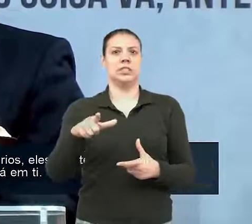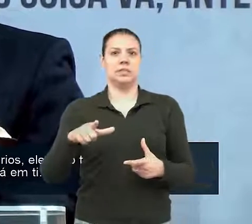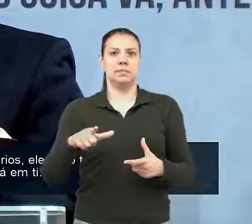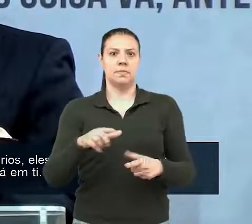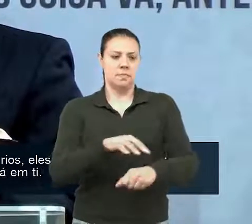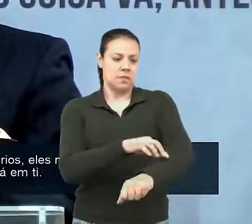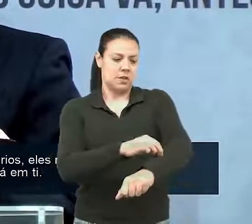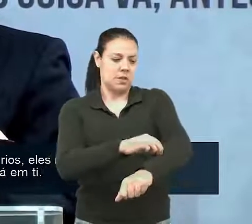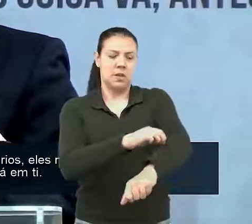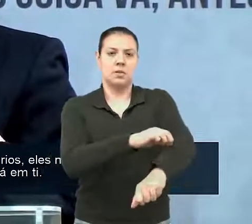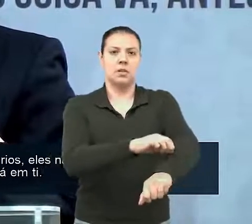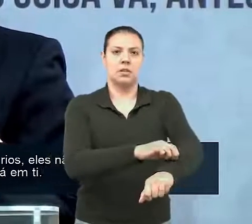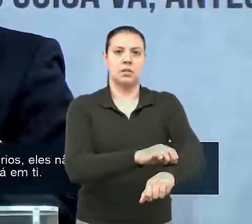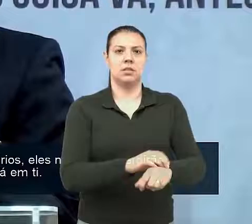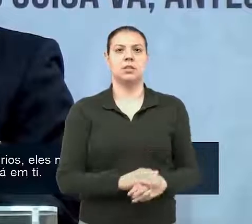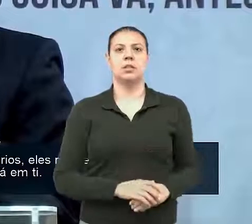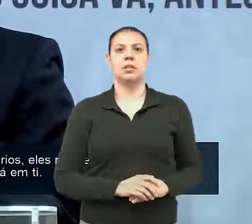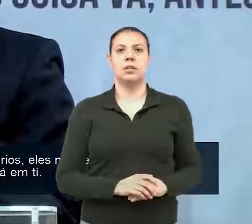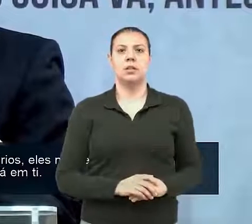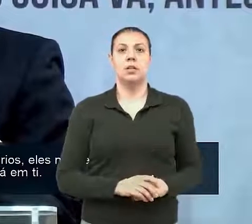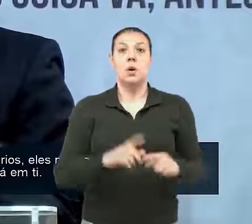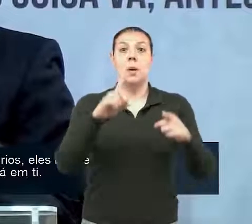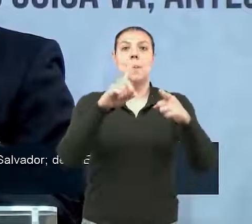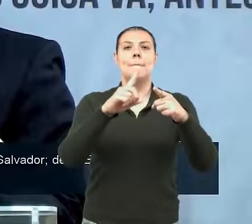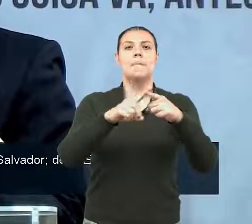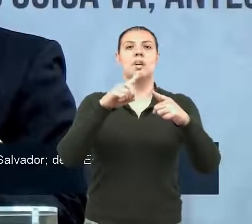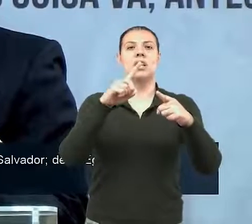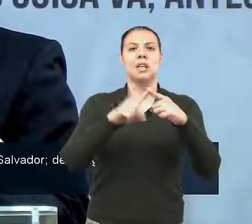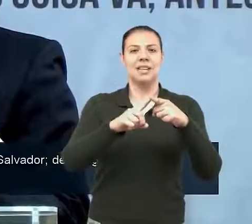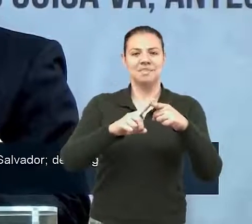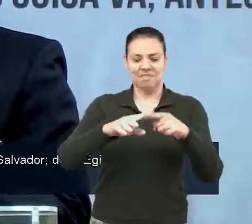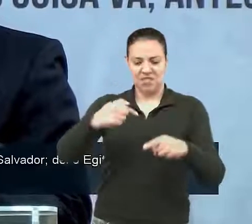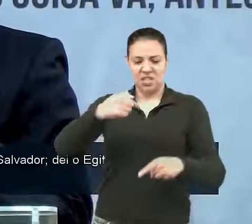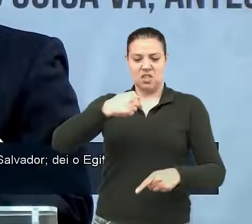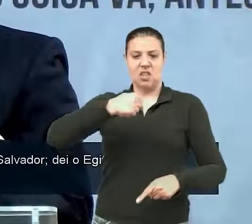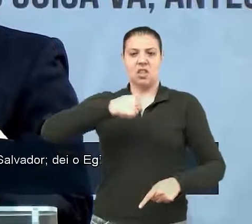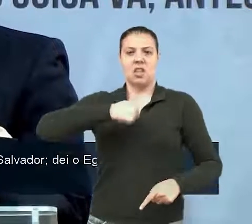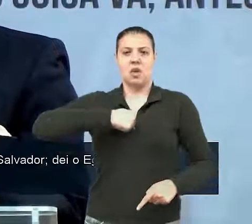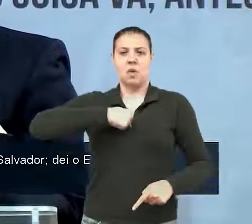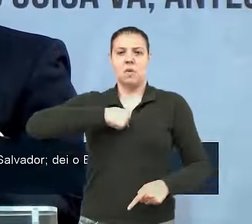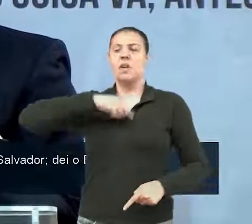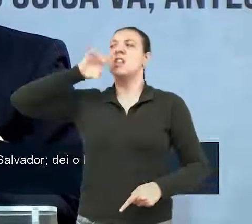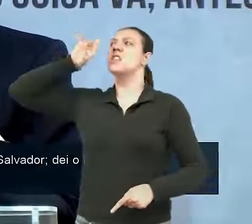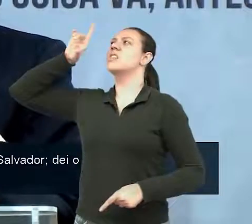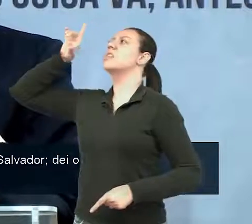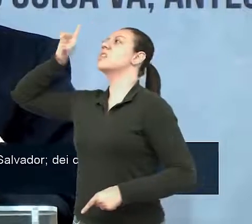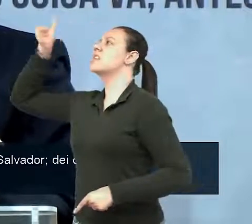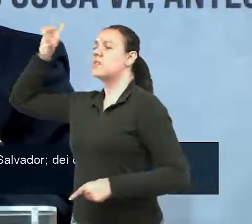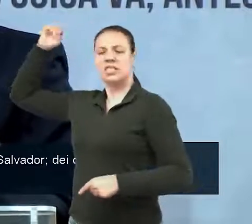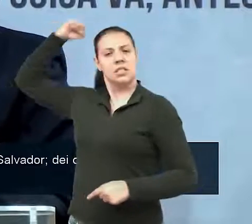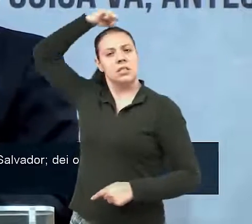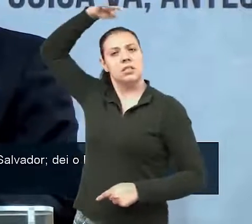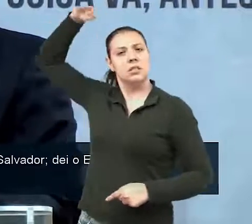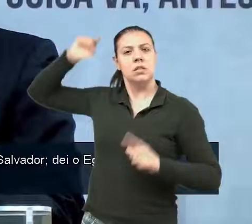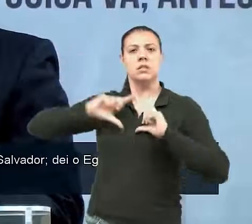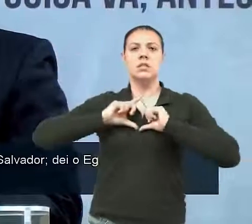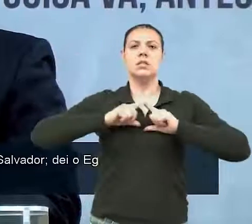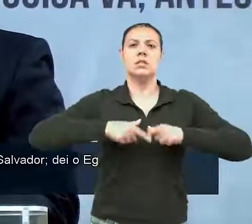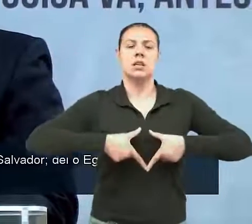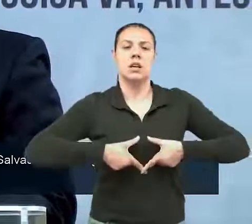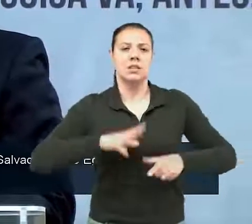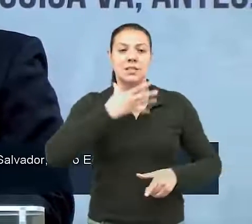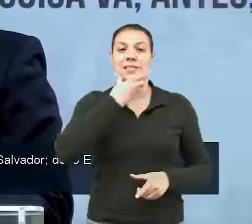ti. E o verso 3 prossegue: porque eu sou o Senhor teu Deus, o Santo de Israel, o teu Salvador.